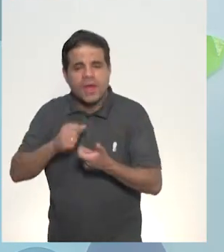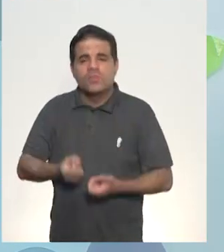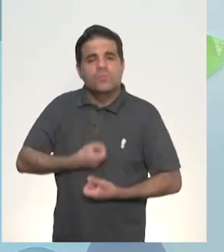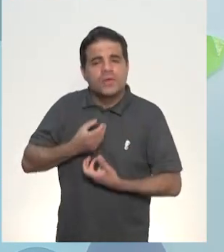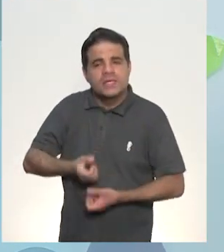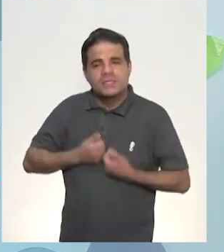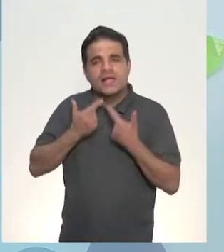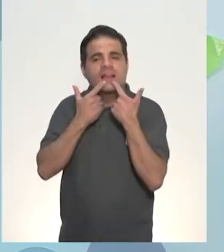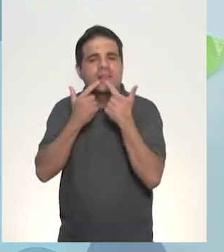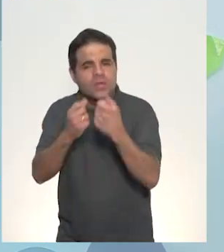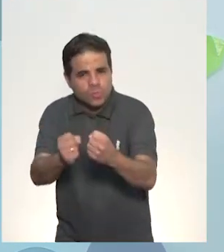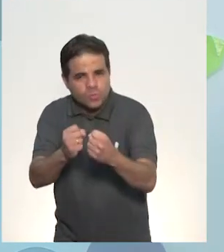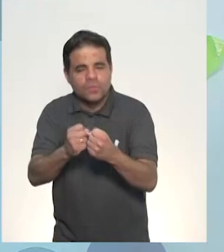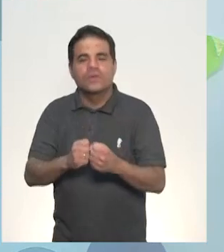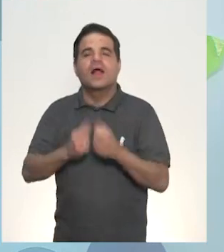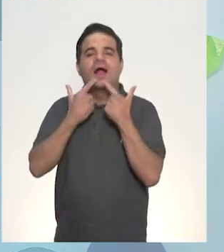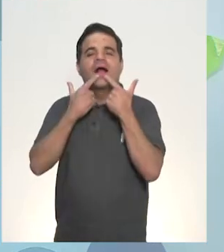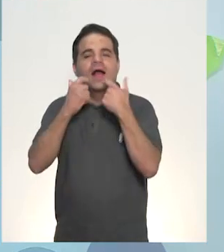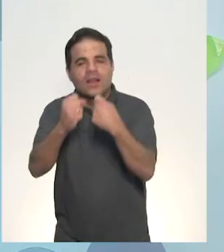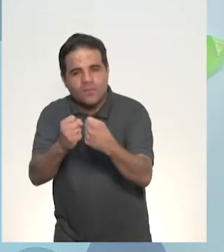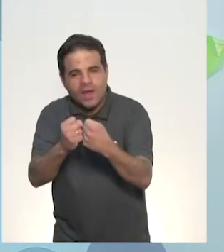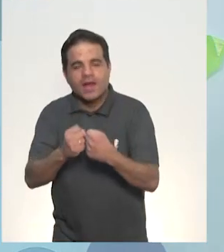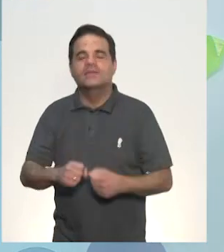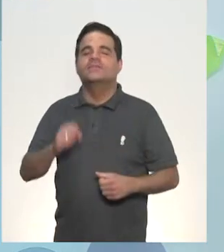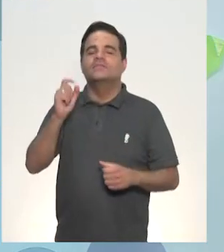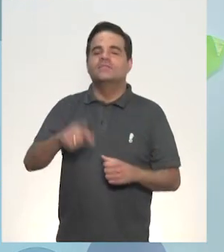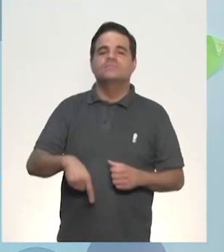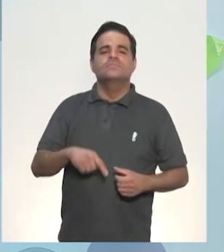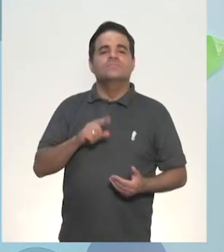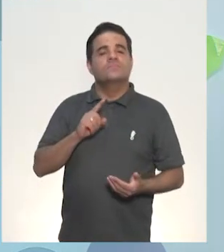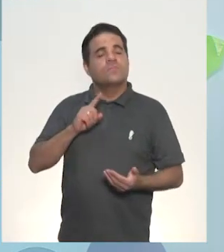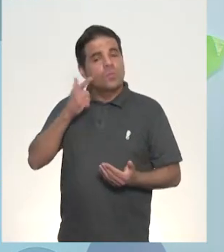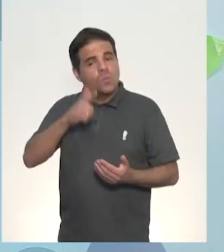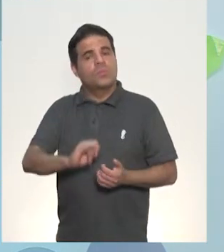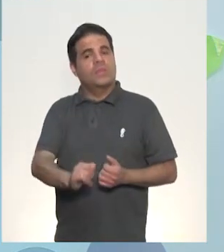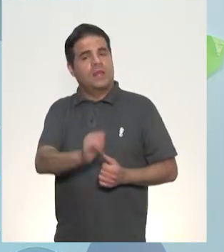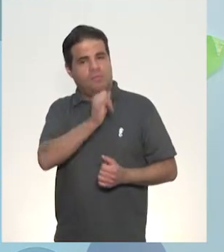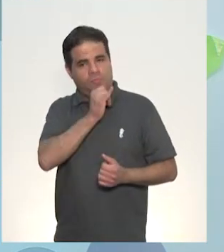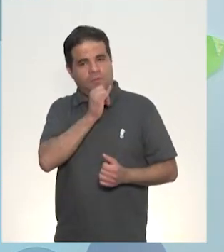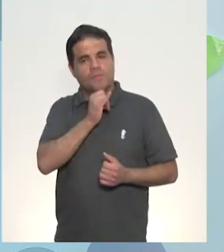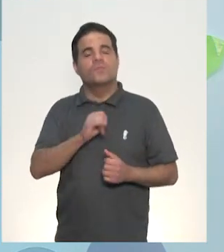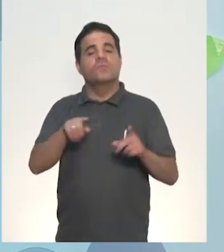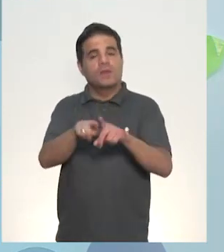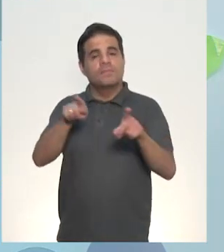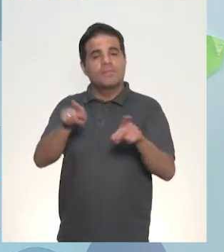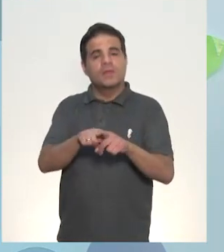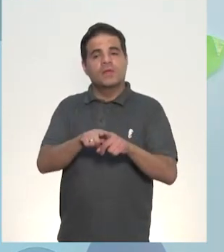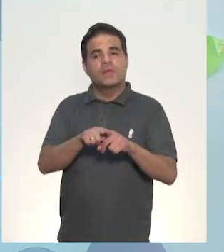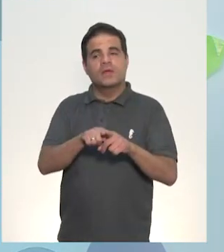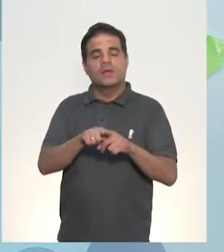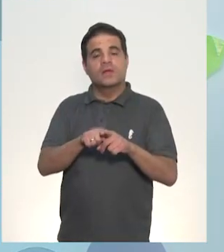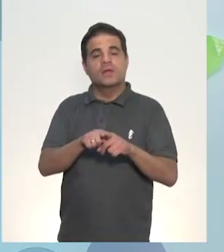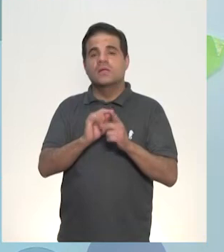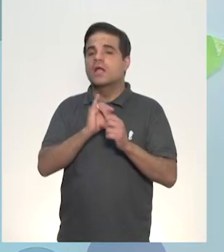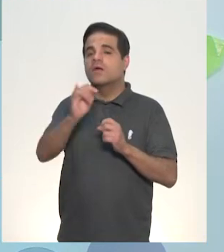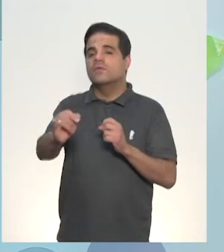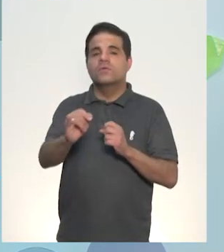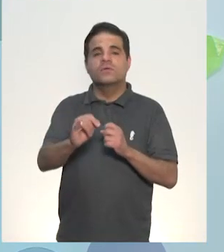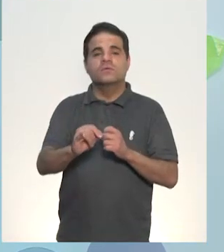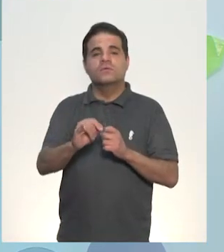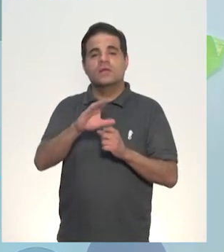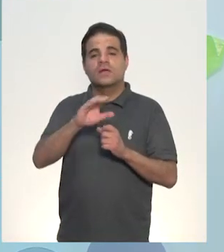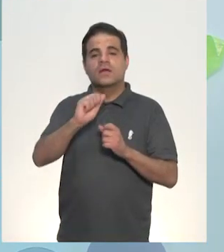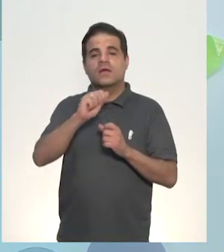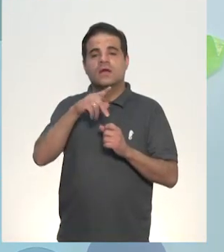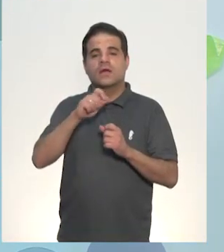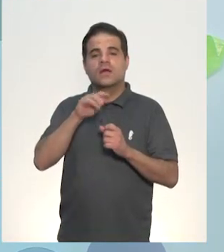da literatura, quando a linguagem é conotativa e figurada. Outro exemplo, quando Bentinho diz que Capitu